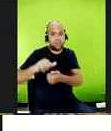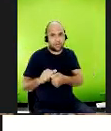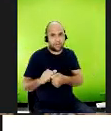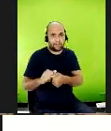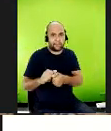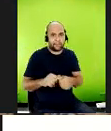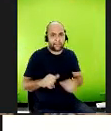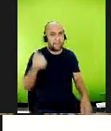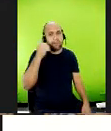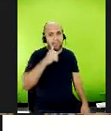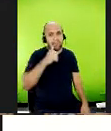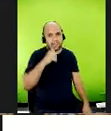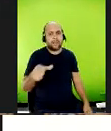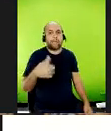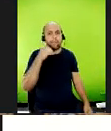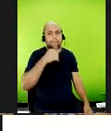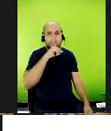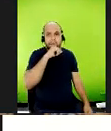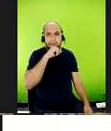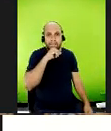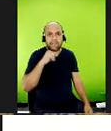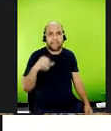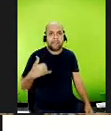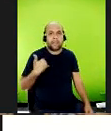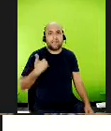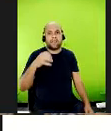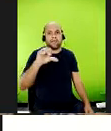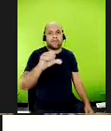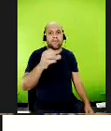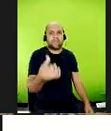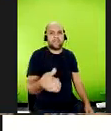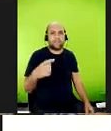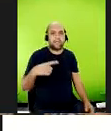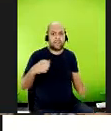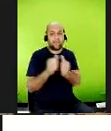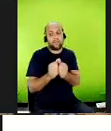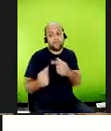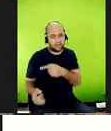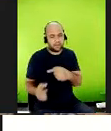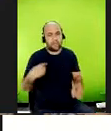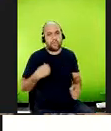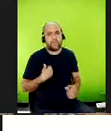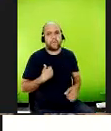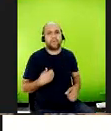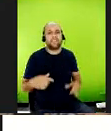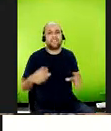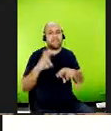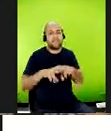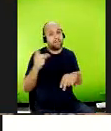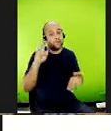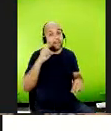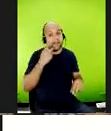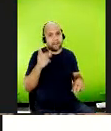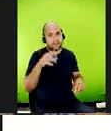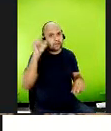senhorinha e até 96 horas ela tá aqui do meu lado sentadinha fazendo caça-palavra ela adora daqui a pouco ela fala alguma coisa vocês vão ver né que ela